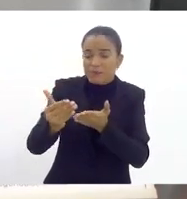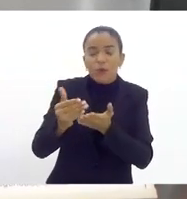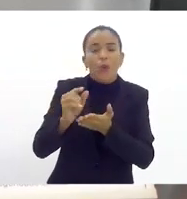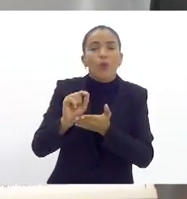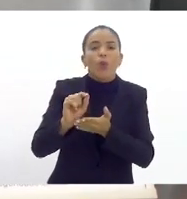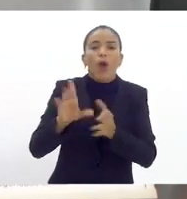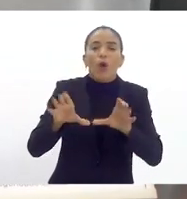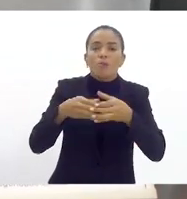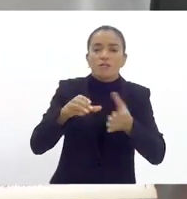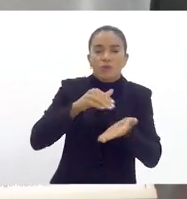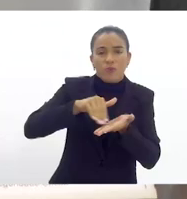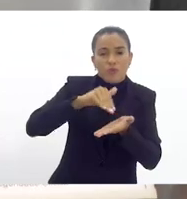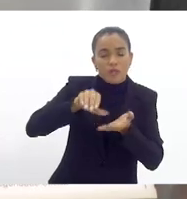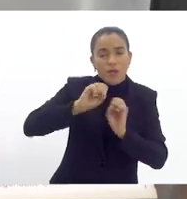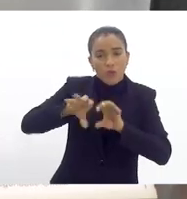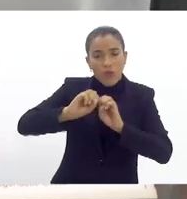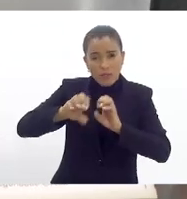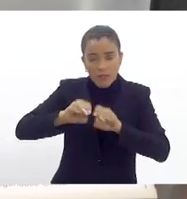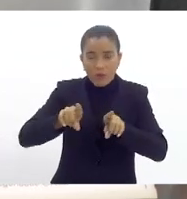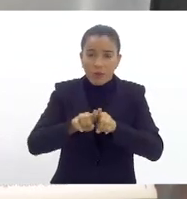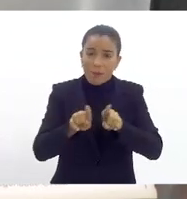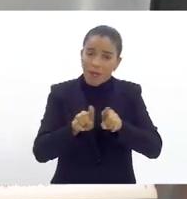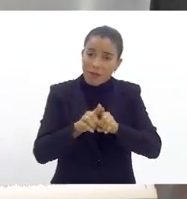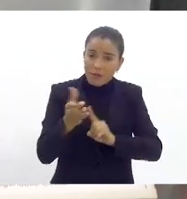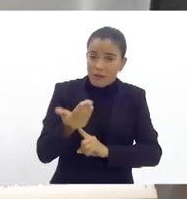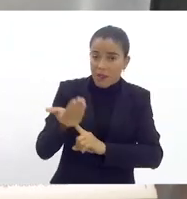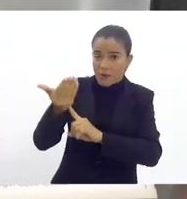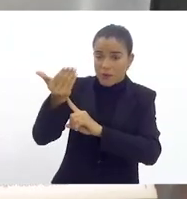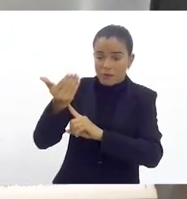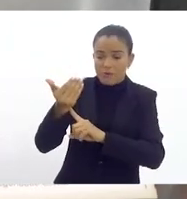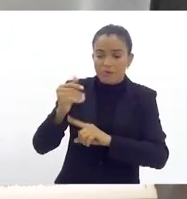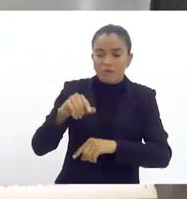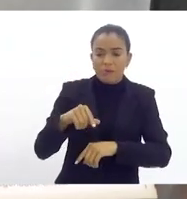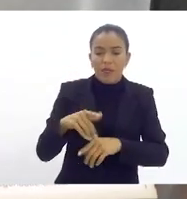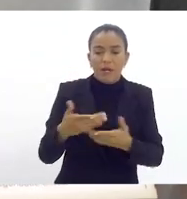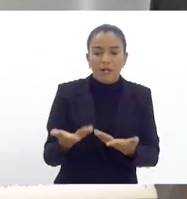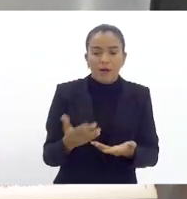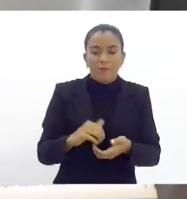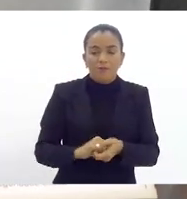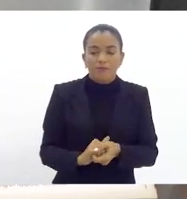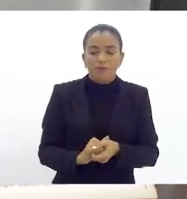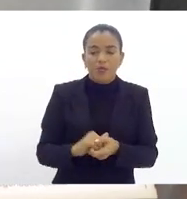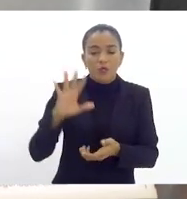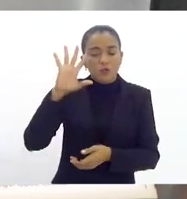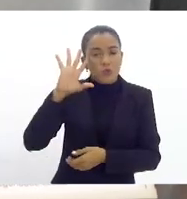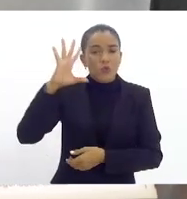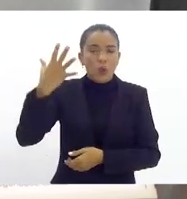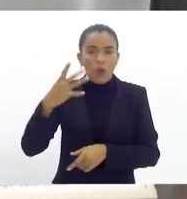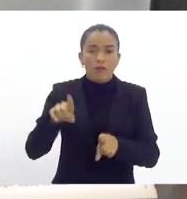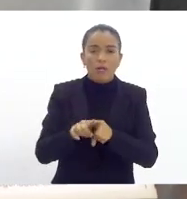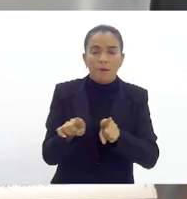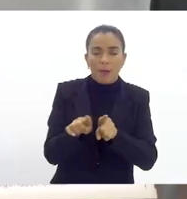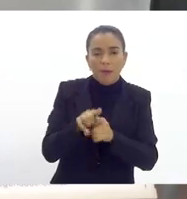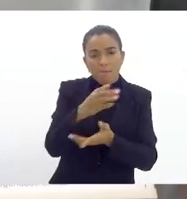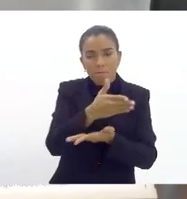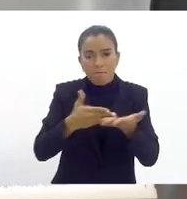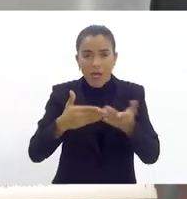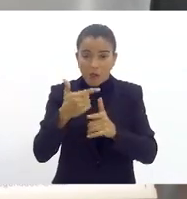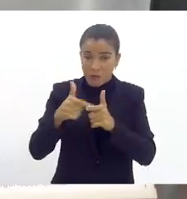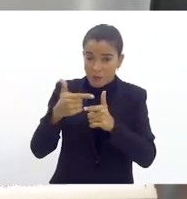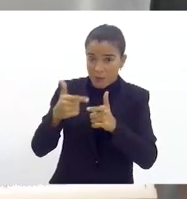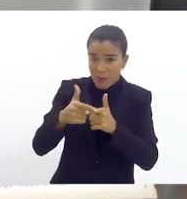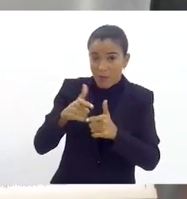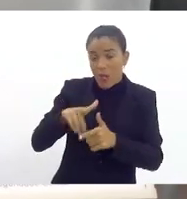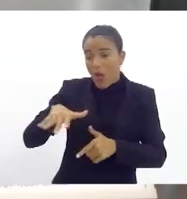e com a comissão de ciência e tecnologia para que nós possamos solucionar pelo menos parto dos problemas e